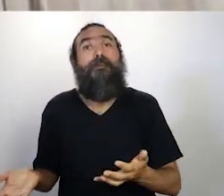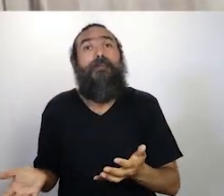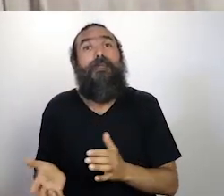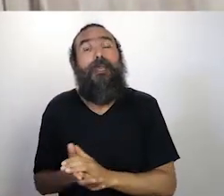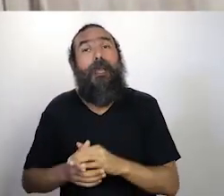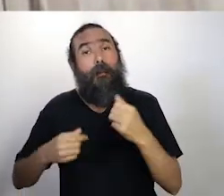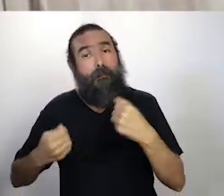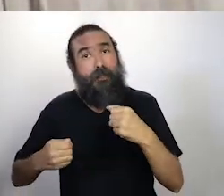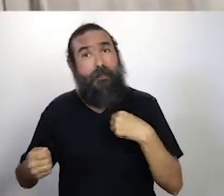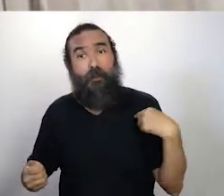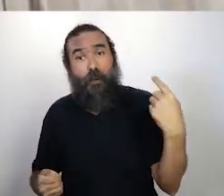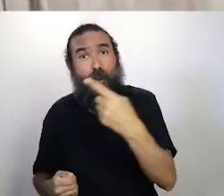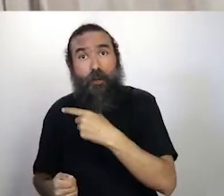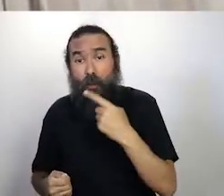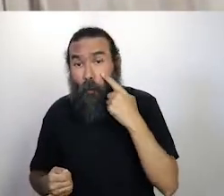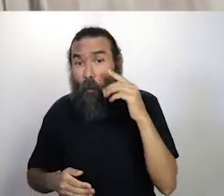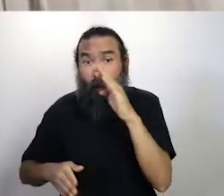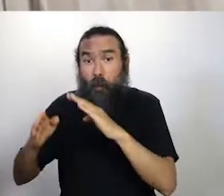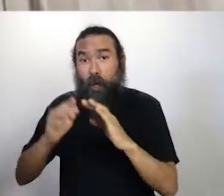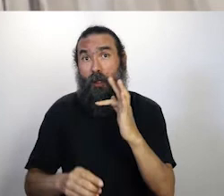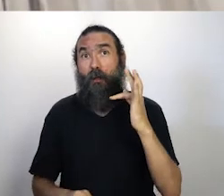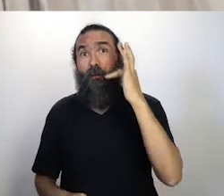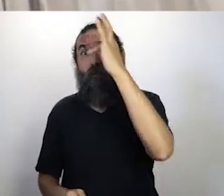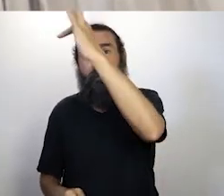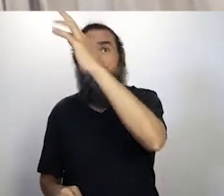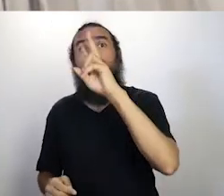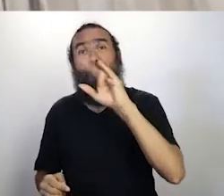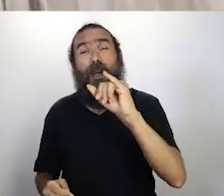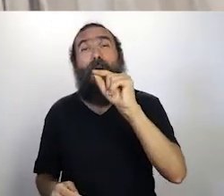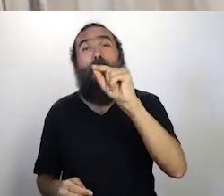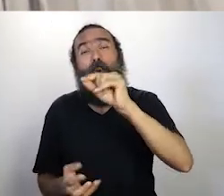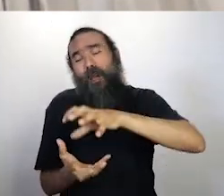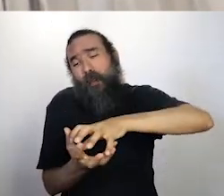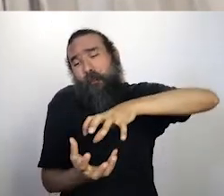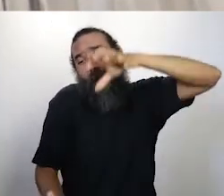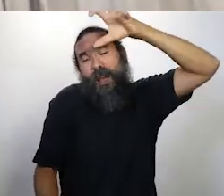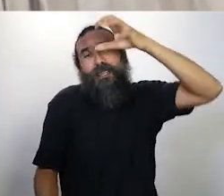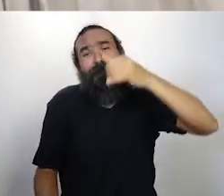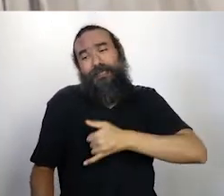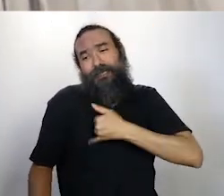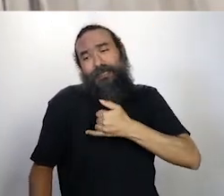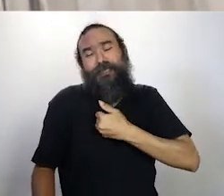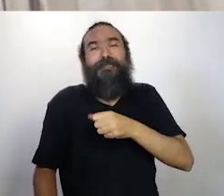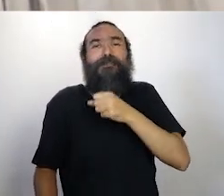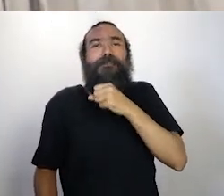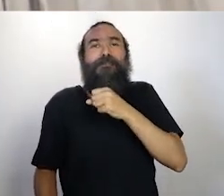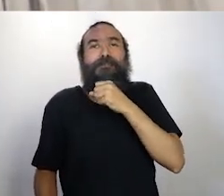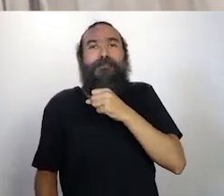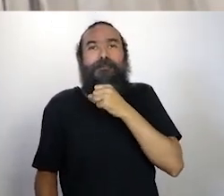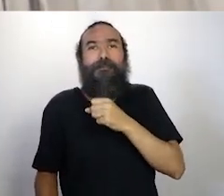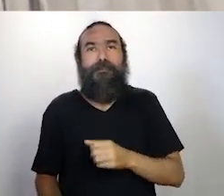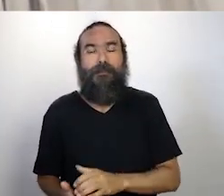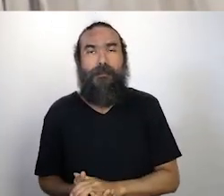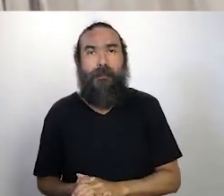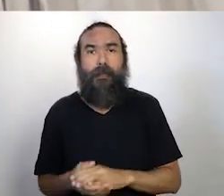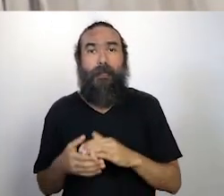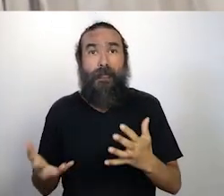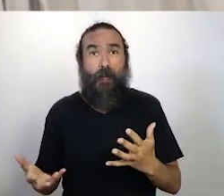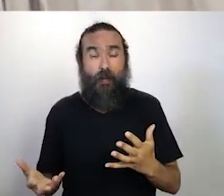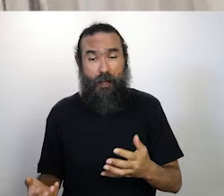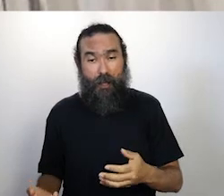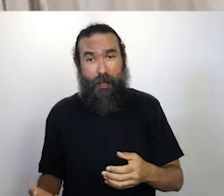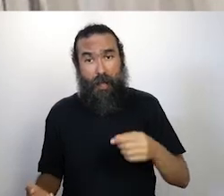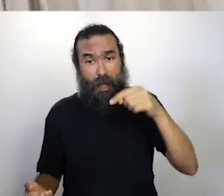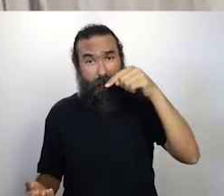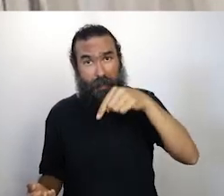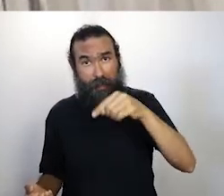idosos. Tem uma frase de uma educadora muito conhecida chamada Cláudia Costin, que ela fala: envelhecer como país antes de prosperar